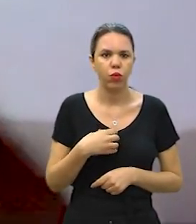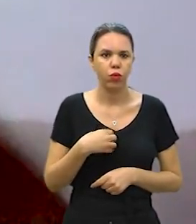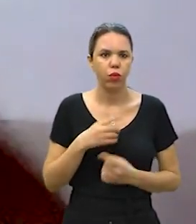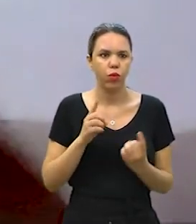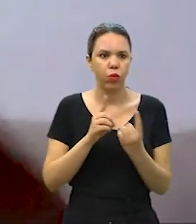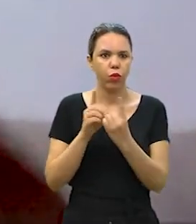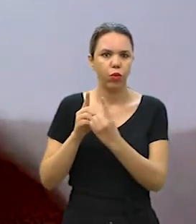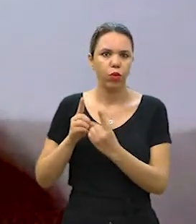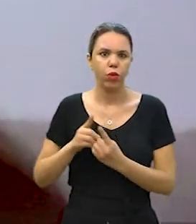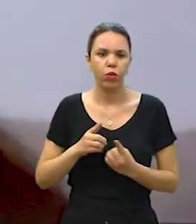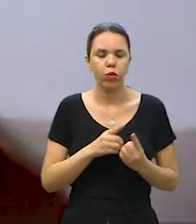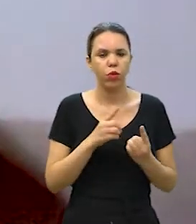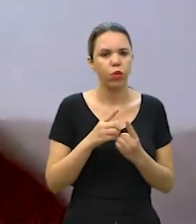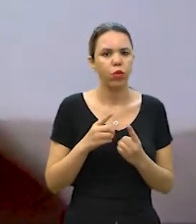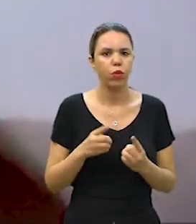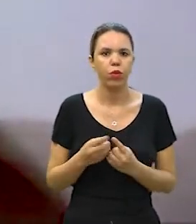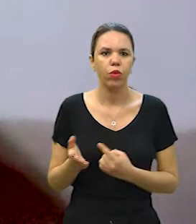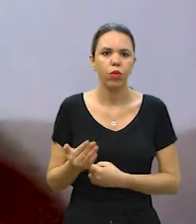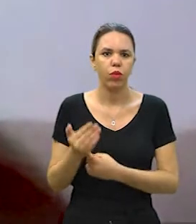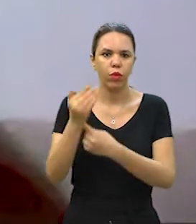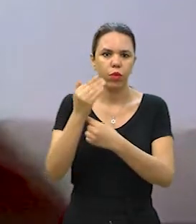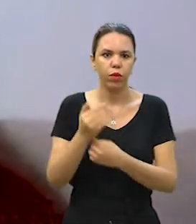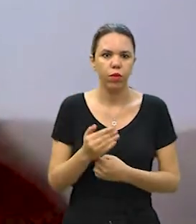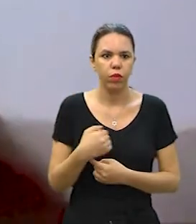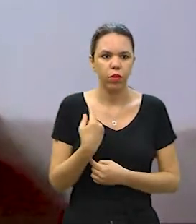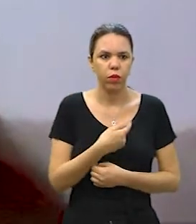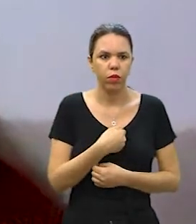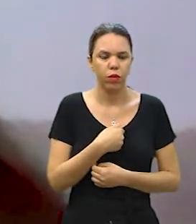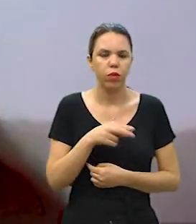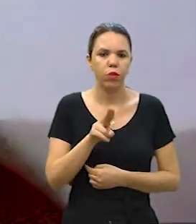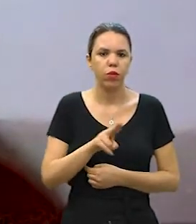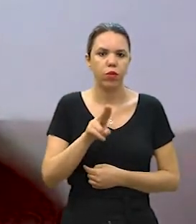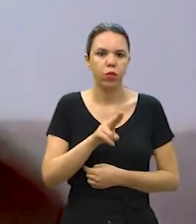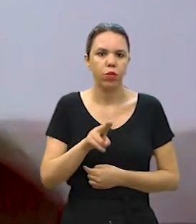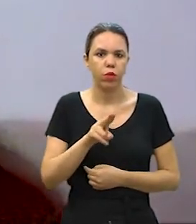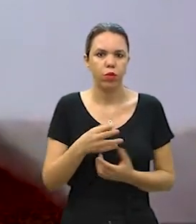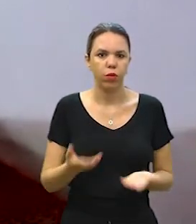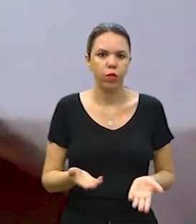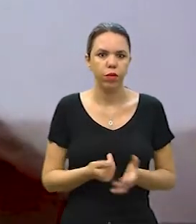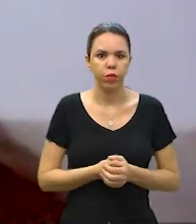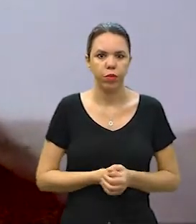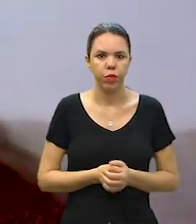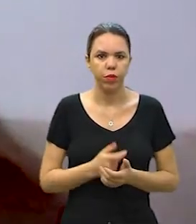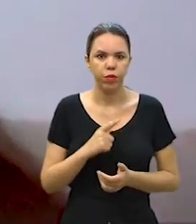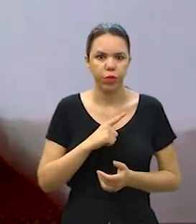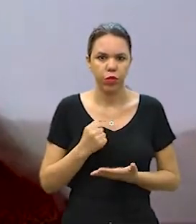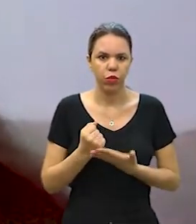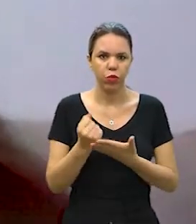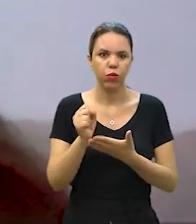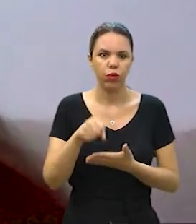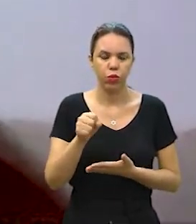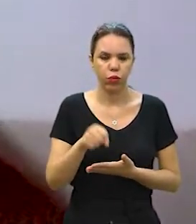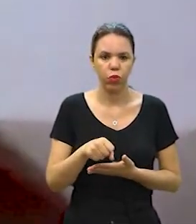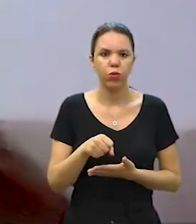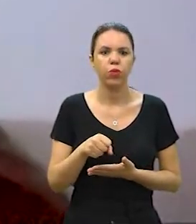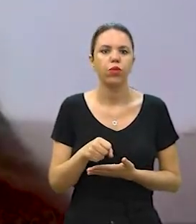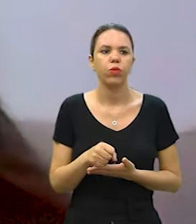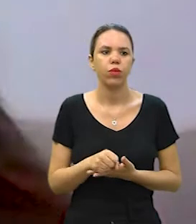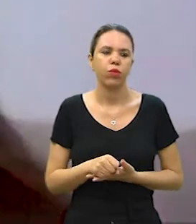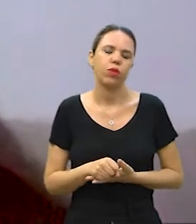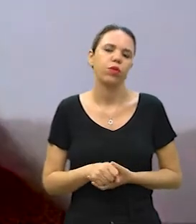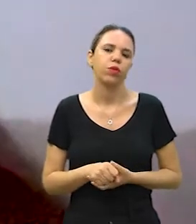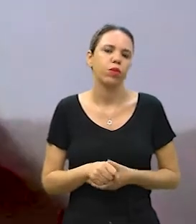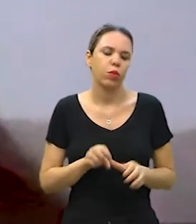maneira, atender pelas tecnologias, né, que a gente estava utilizando. Tivemos ajuda, sim, do pessoal da